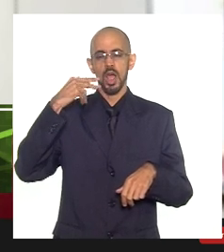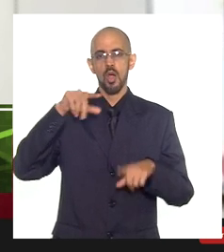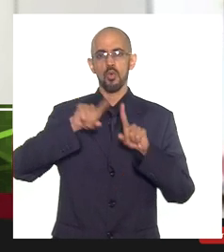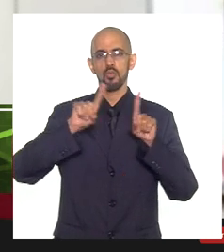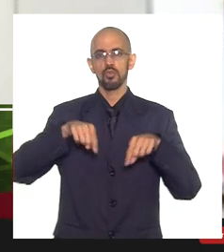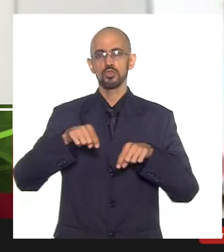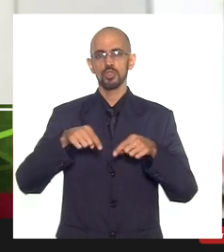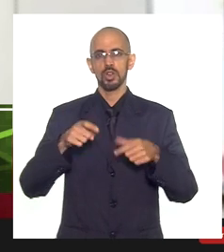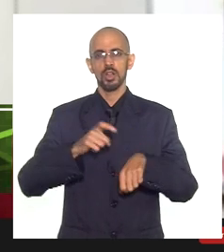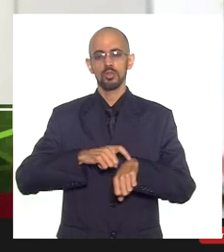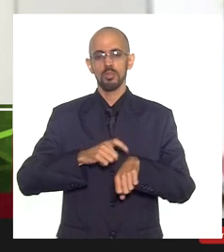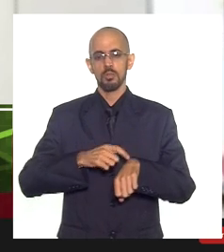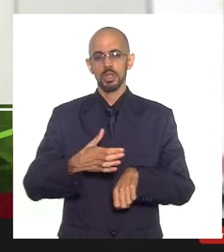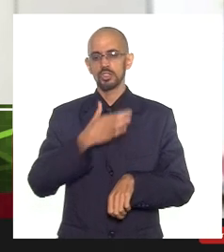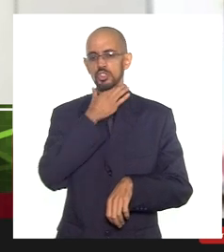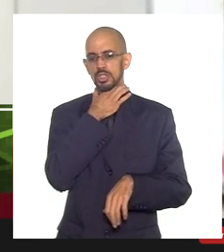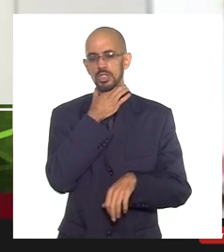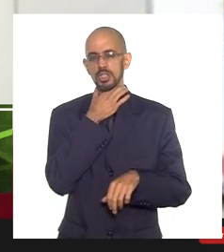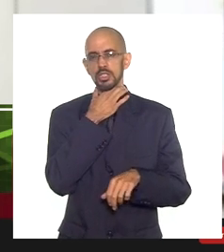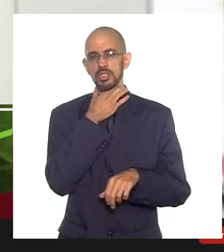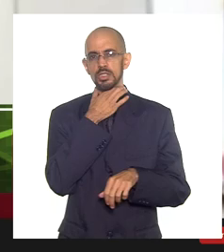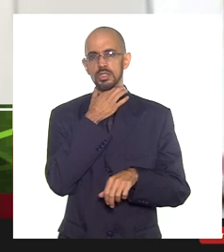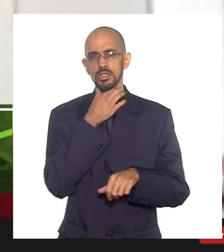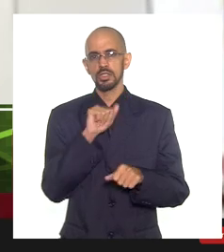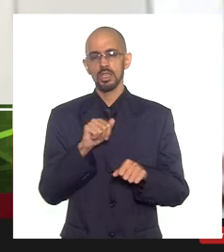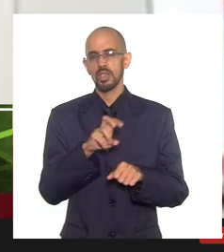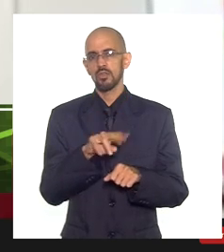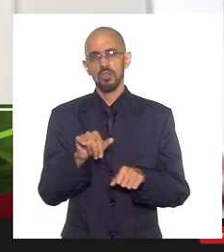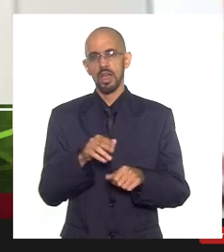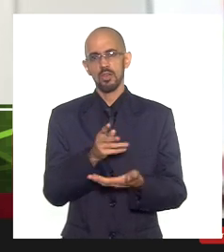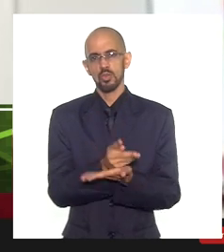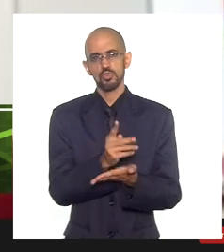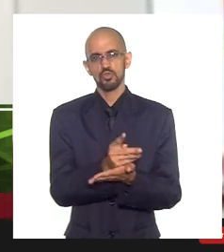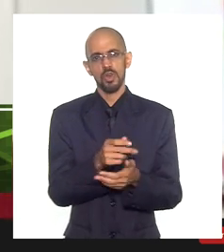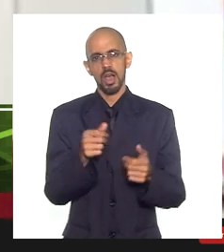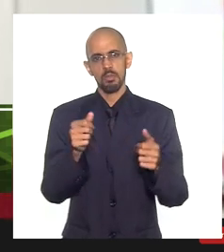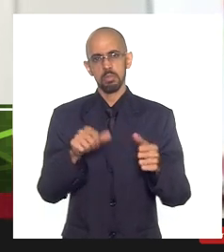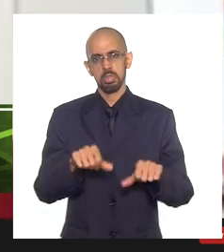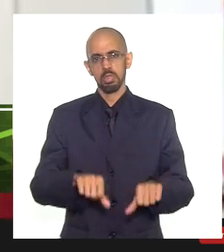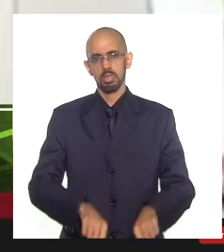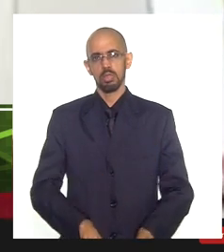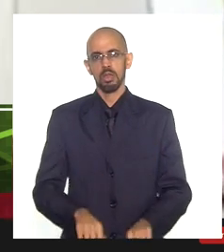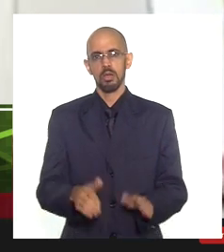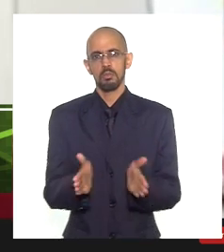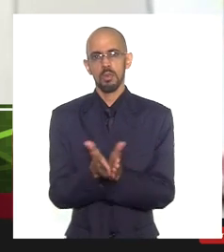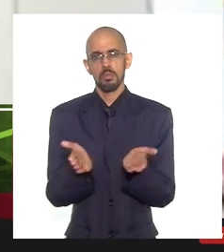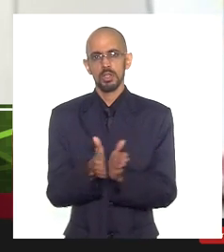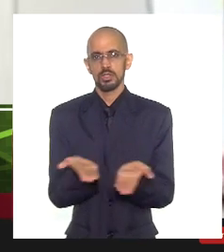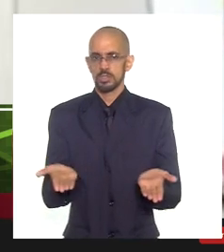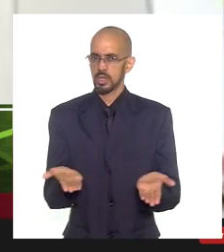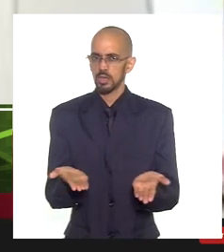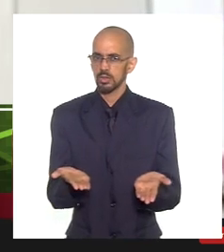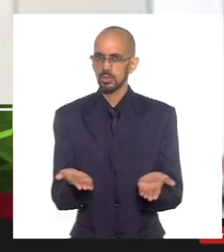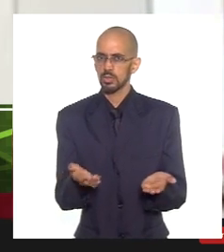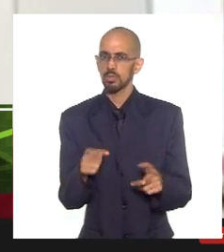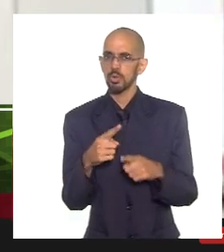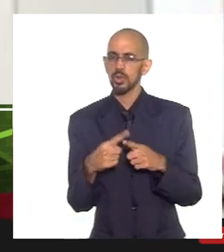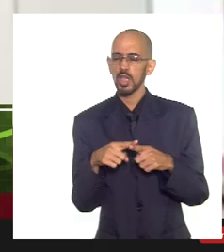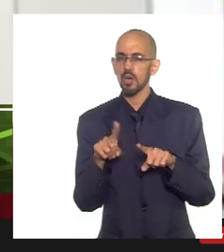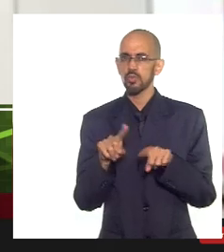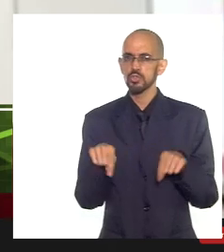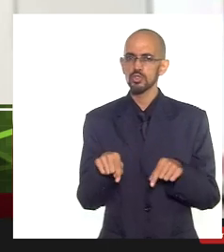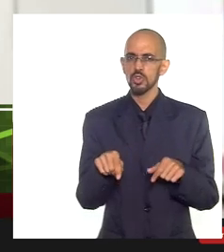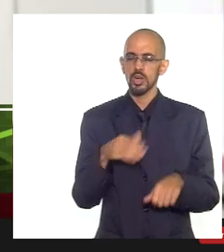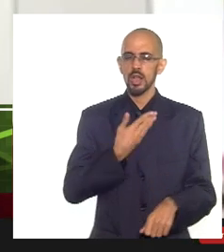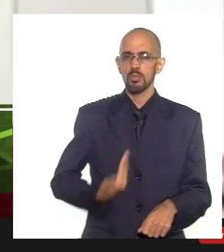deva ser dado com o processo de empobrecimento dos servidores públicos porque a gente sabe que os servidores públicos são fundamentais para a garantia dos